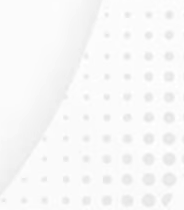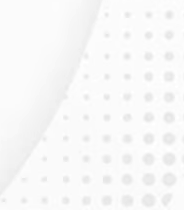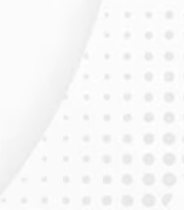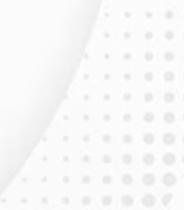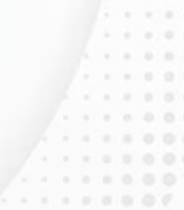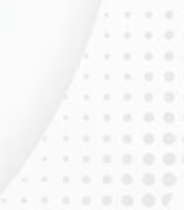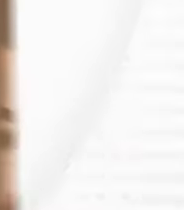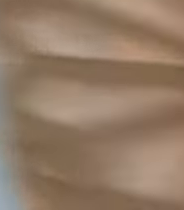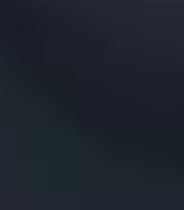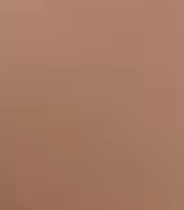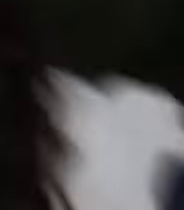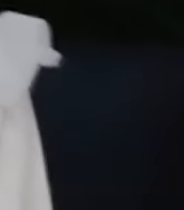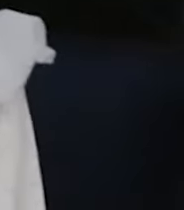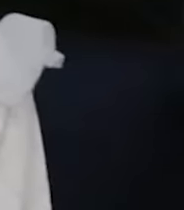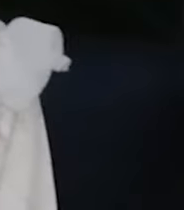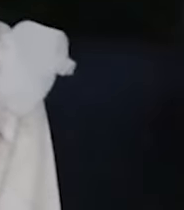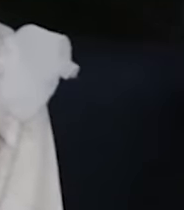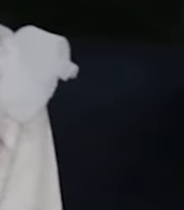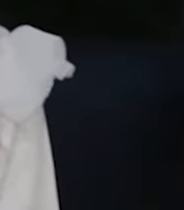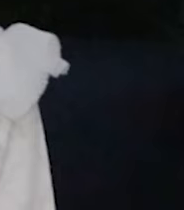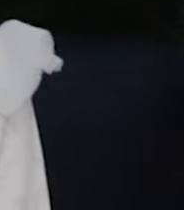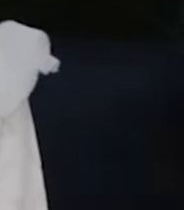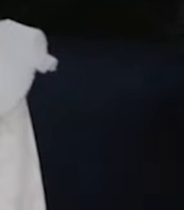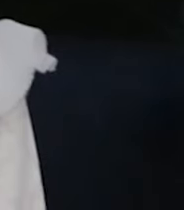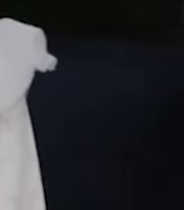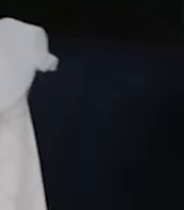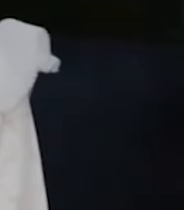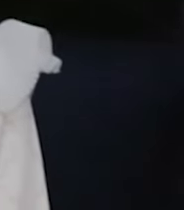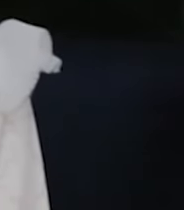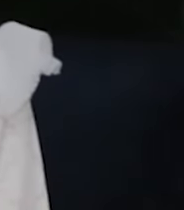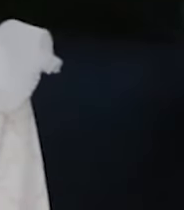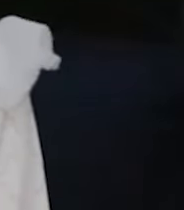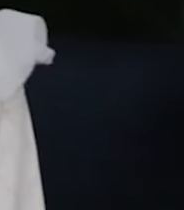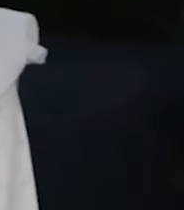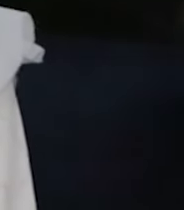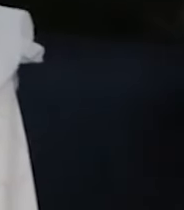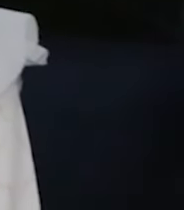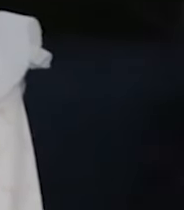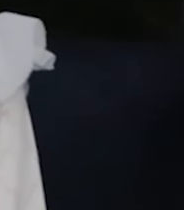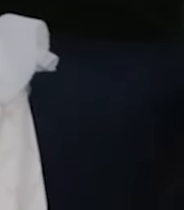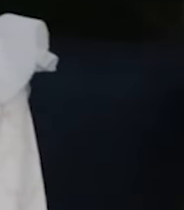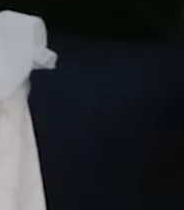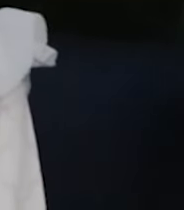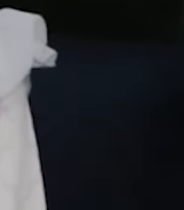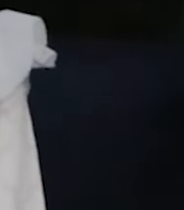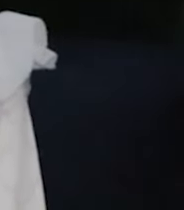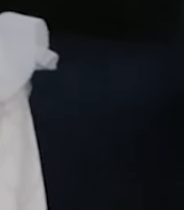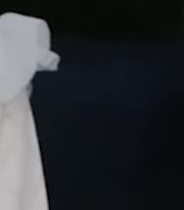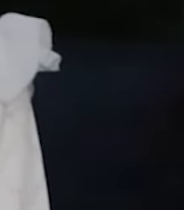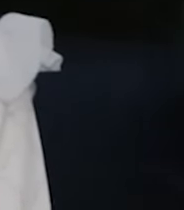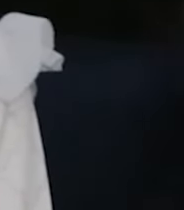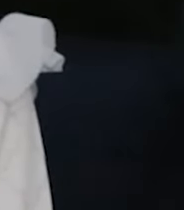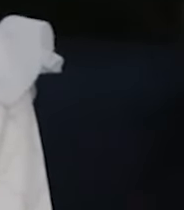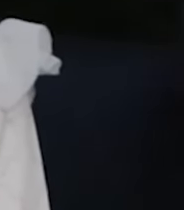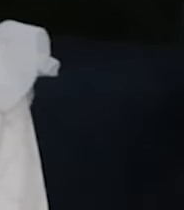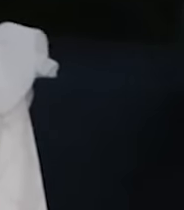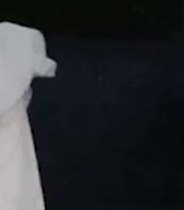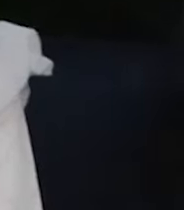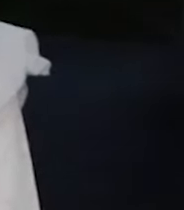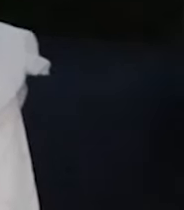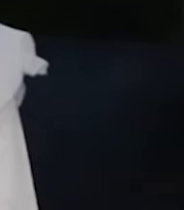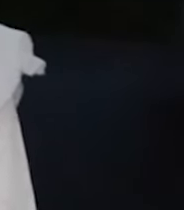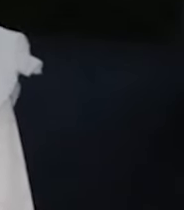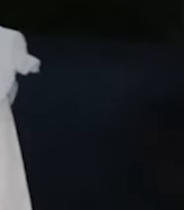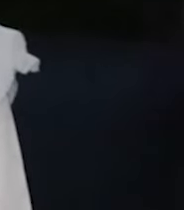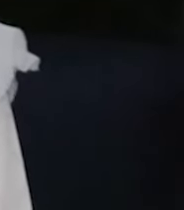que a senhora faz nas nossas vidas. Eu gosto muito das educadoras de lá. Elas são muito legais. Com todo o